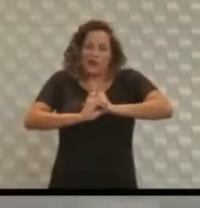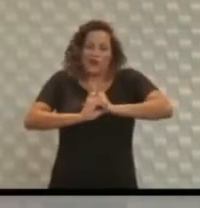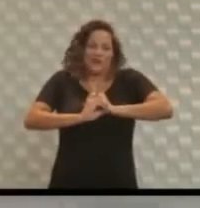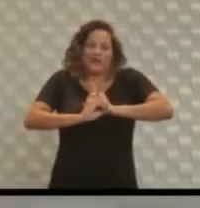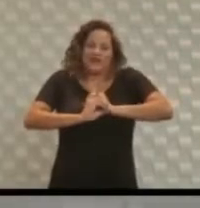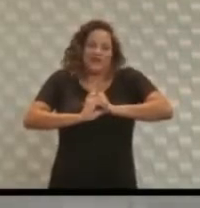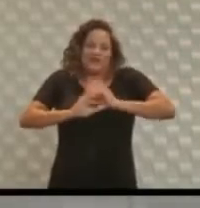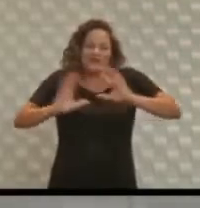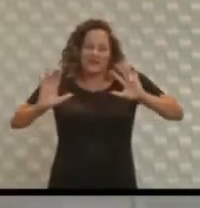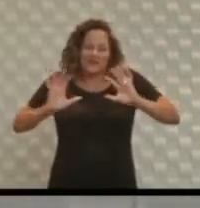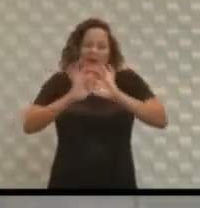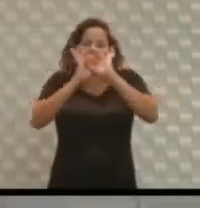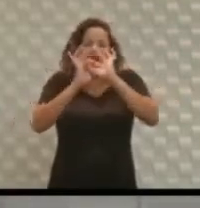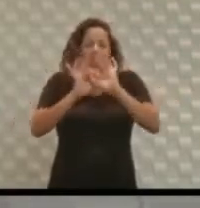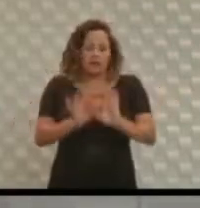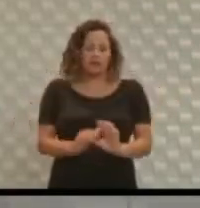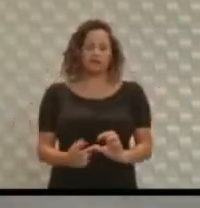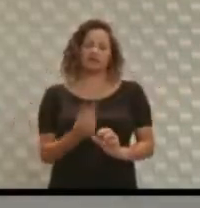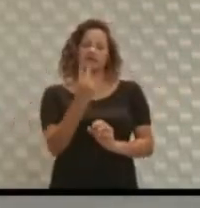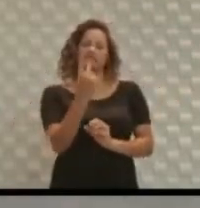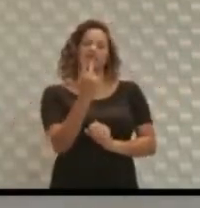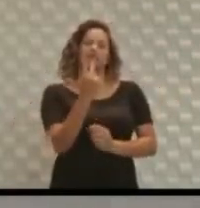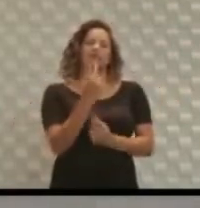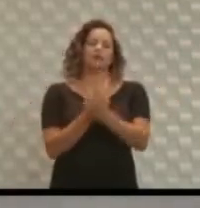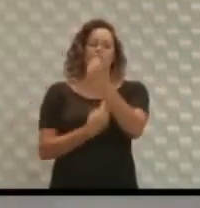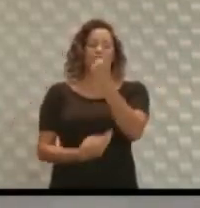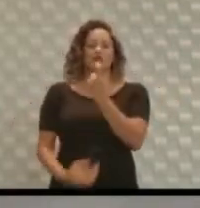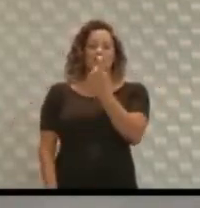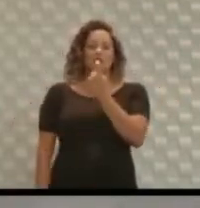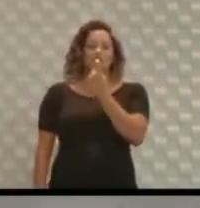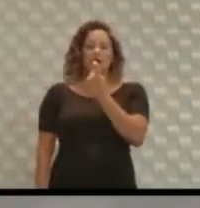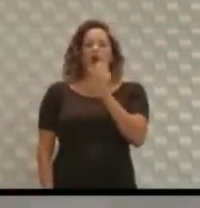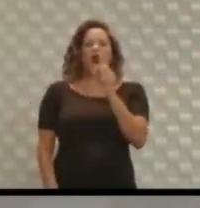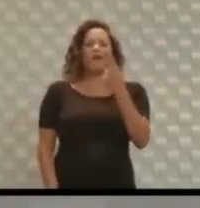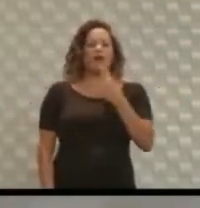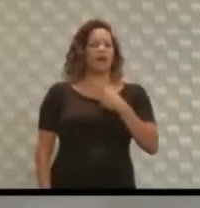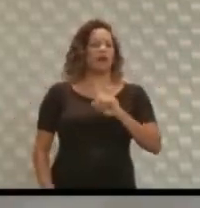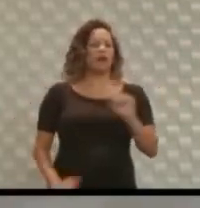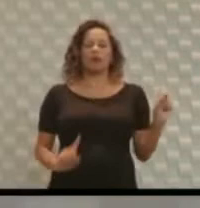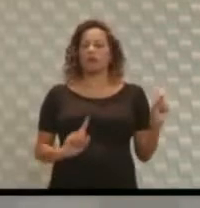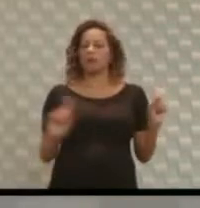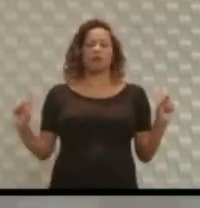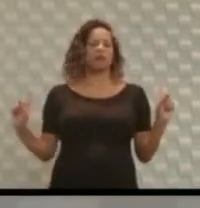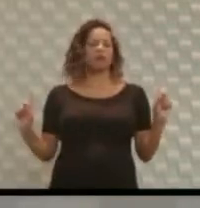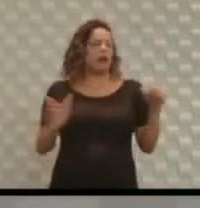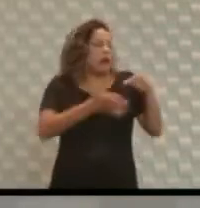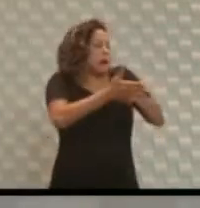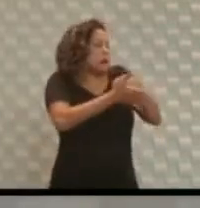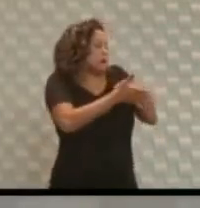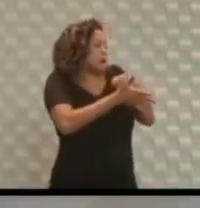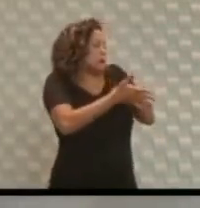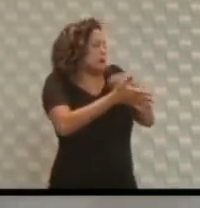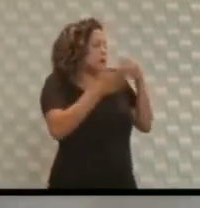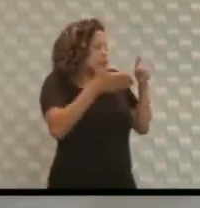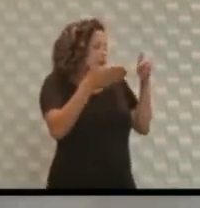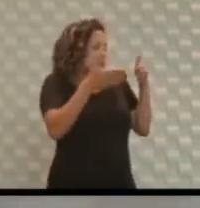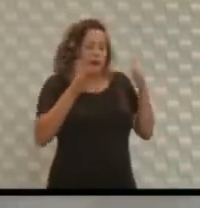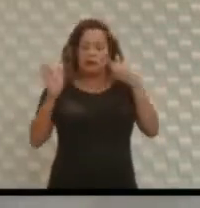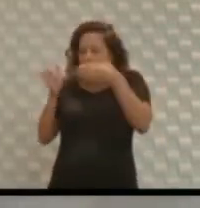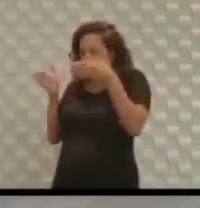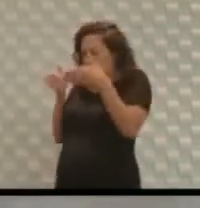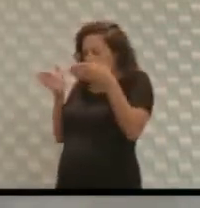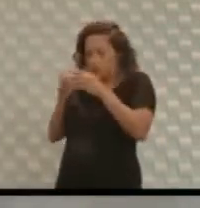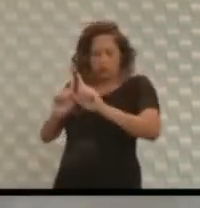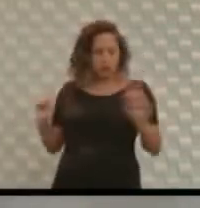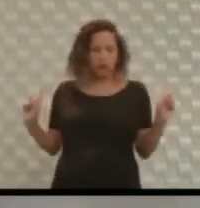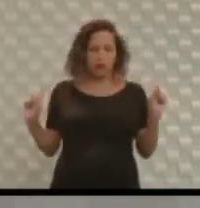um. Porque senão vai ser aquele individualismo, cada um lutando por si. E Deus é